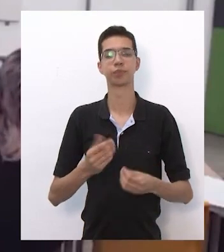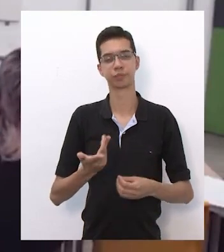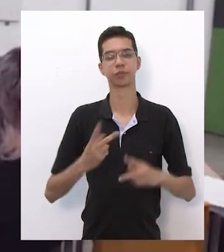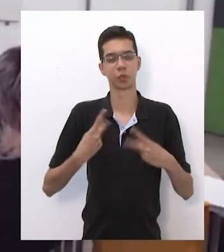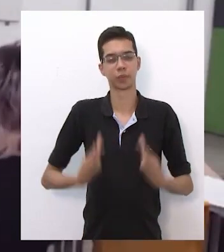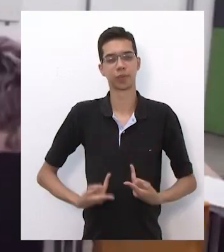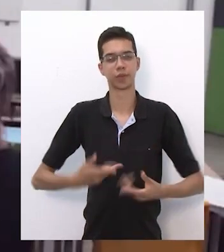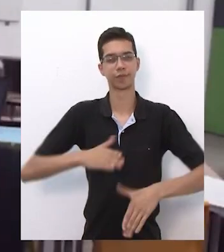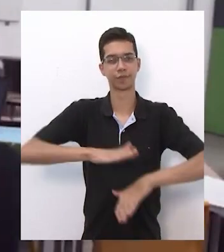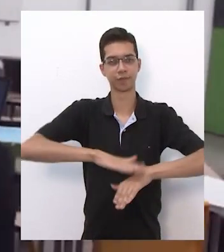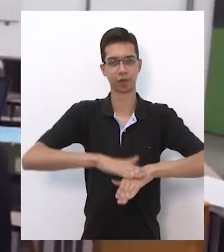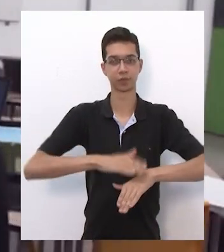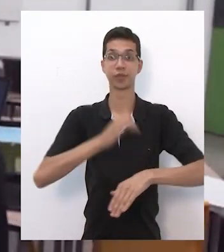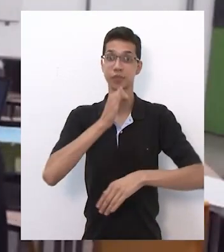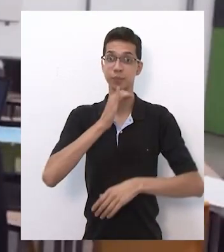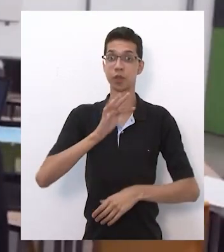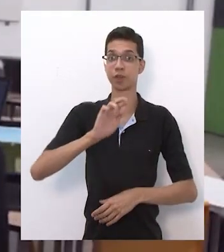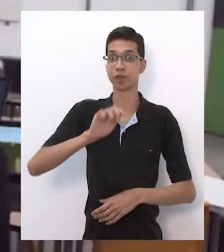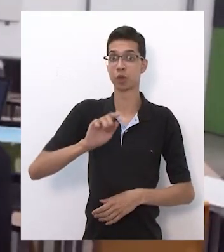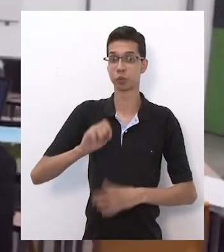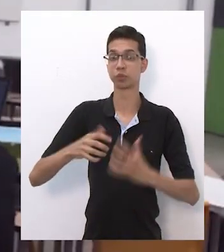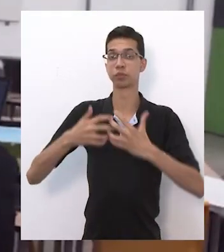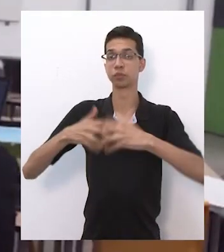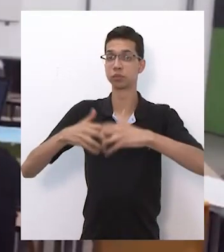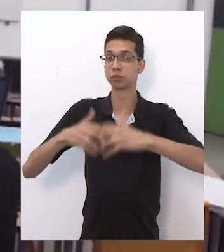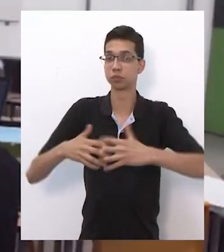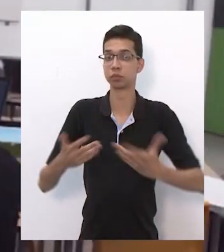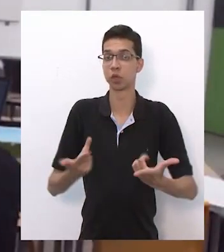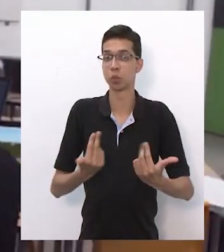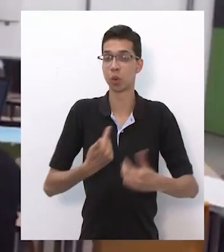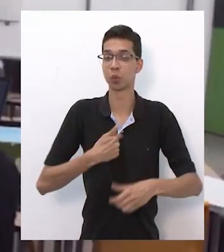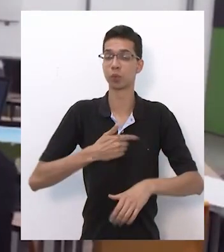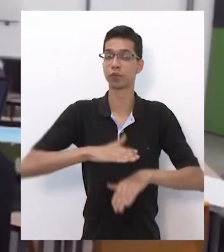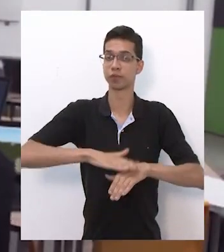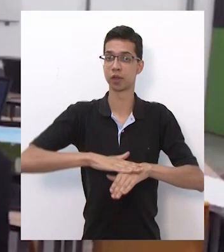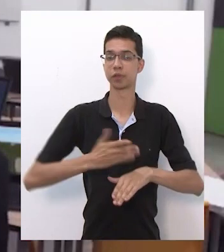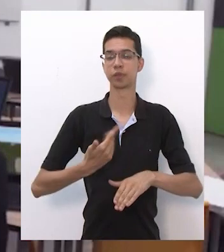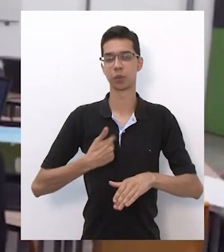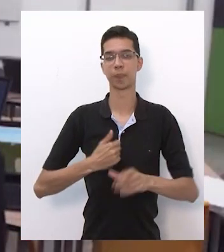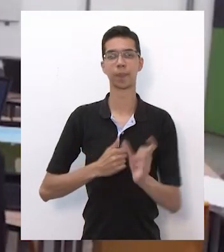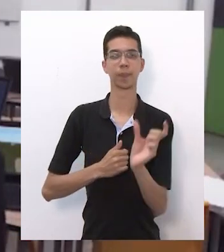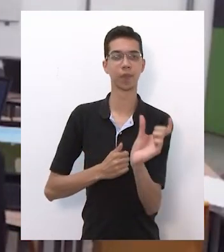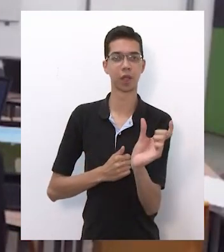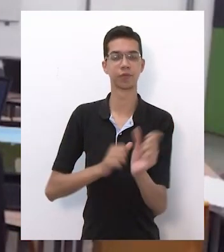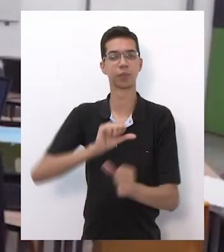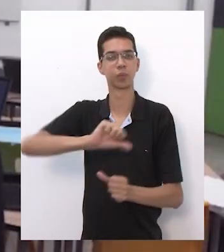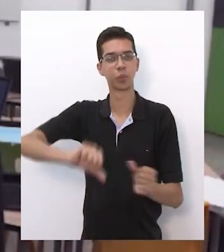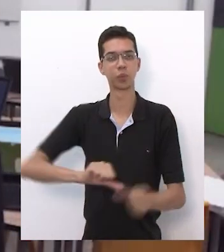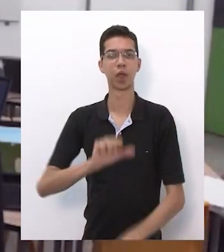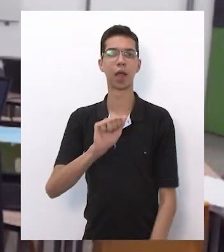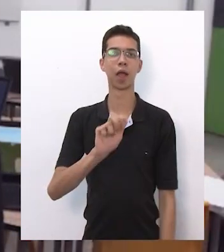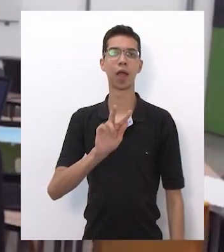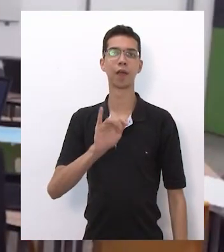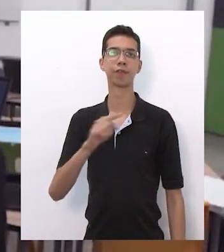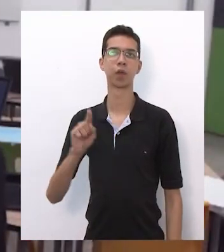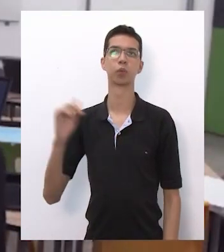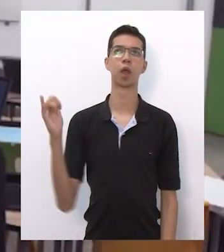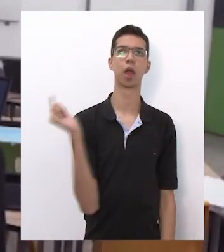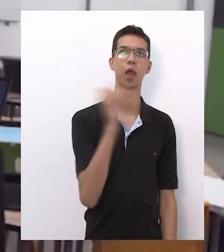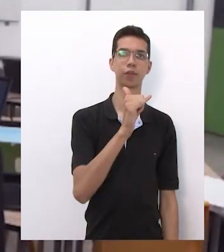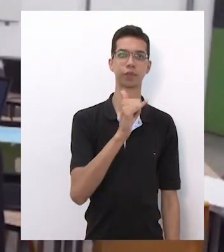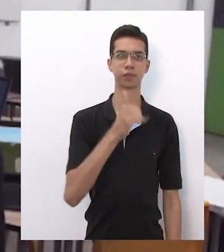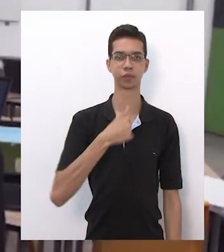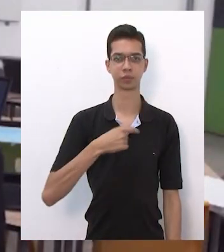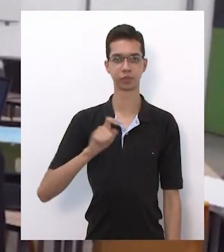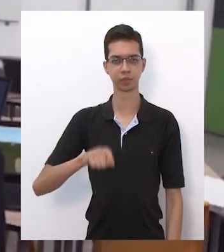Ou seja, se eu coloco lá frango, ele vai executar a mesma função que eu coloquei embaixo. Se eu trocar a palavra por avião e clicar, ele vai fazer a mesma coisa.